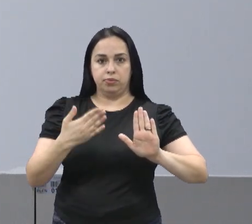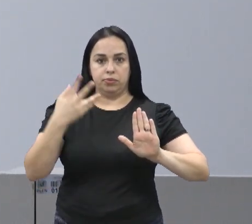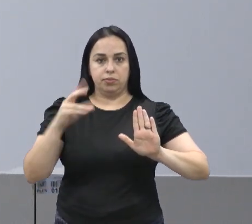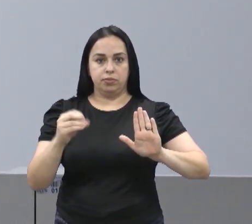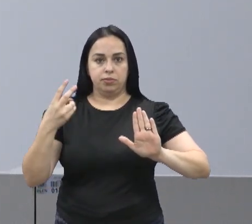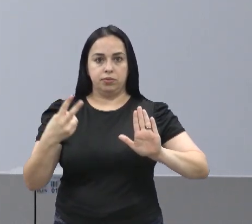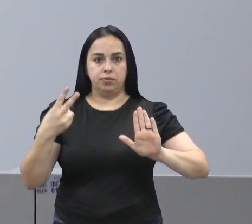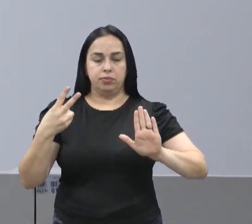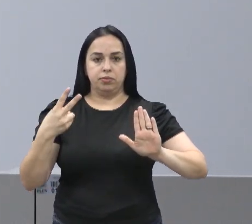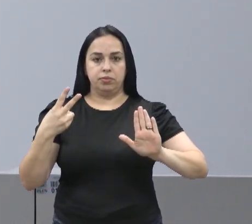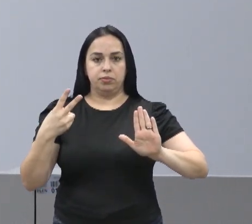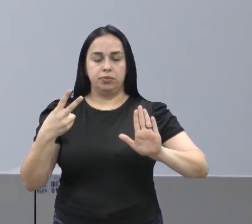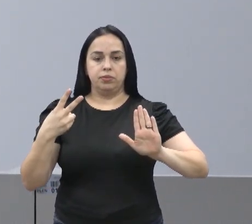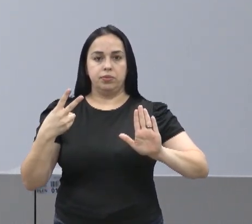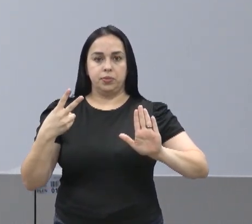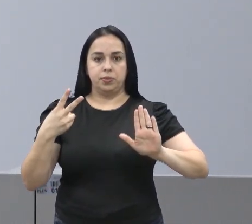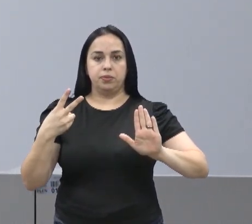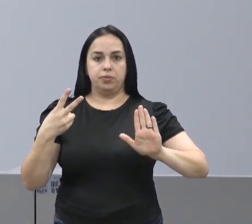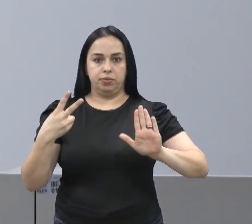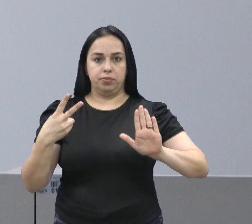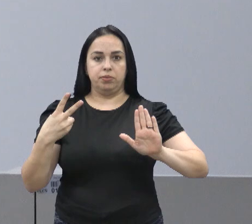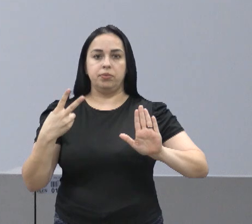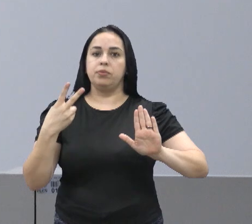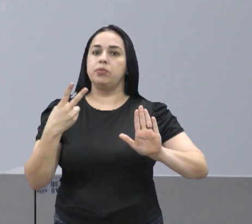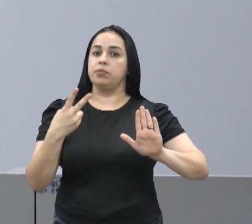28 de novembro de